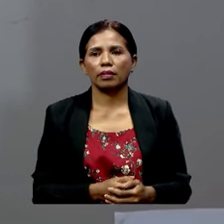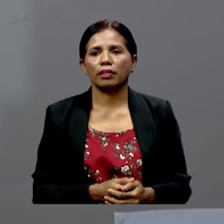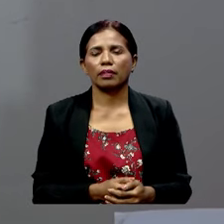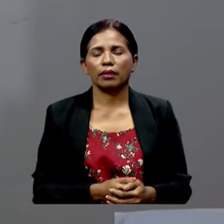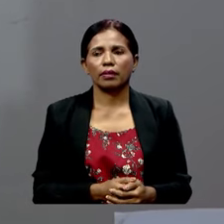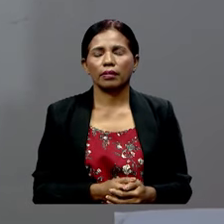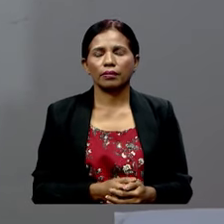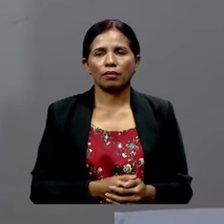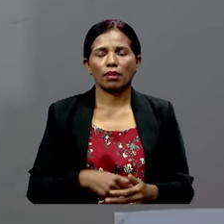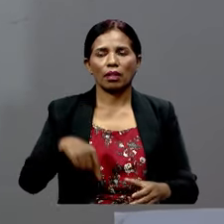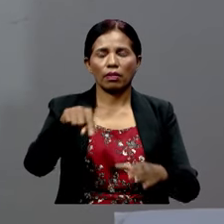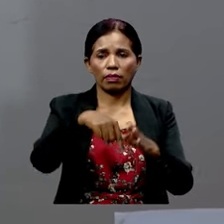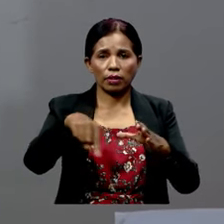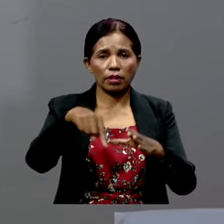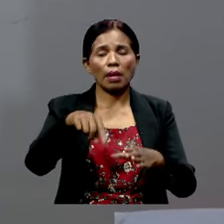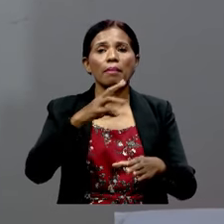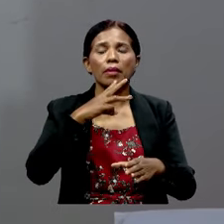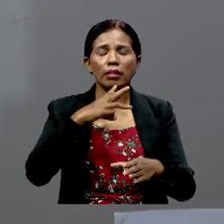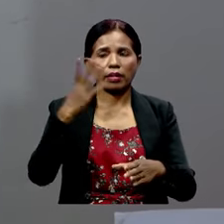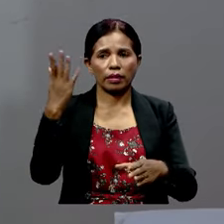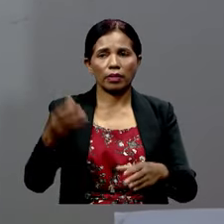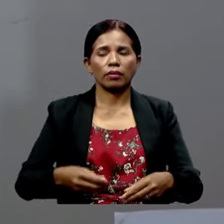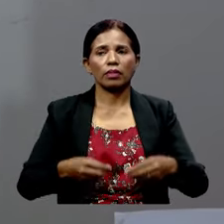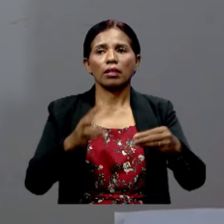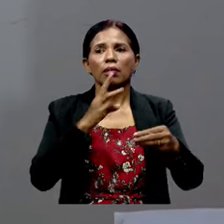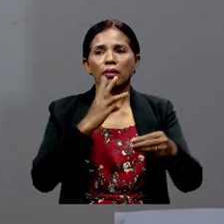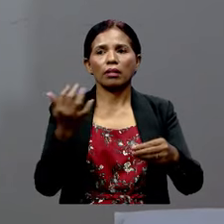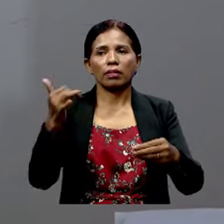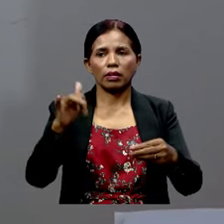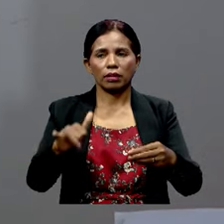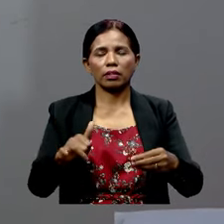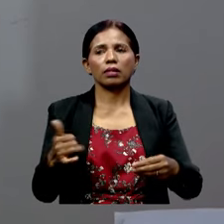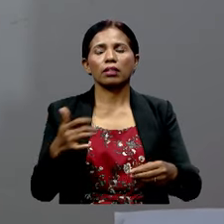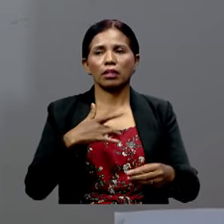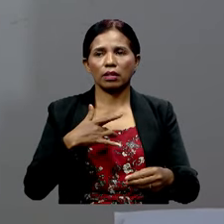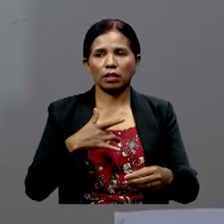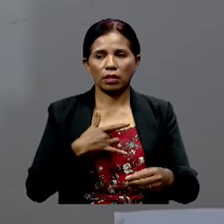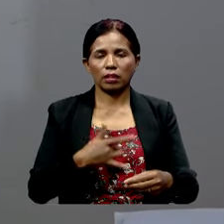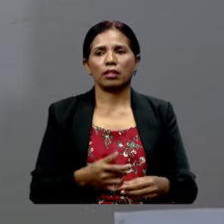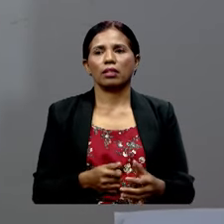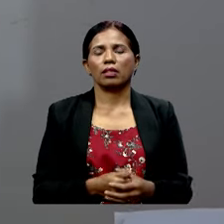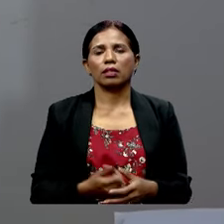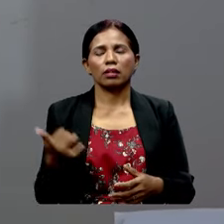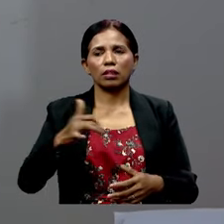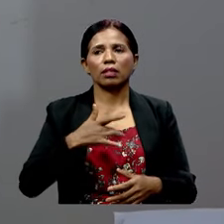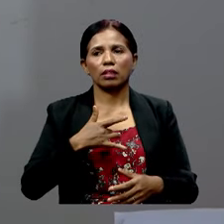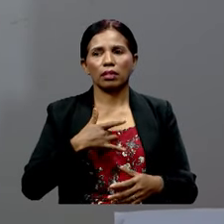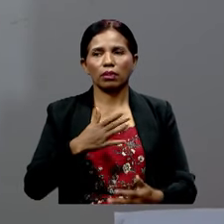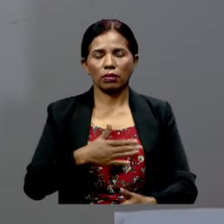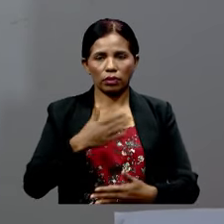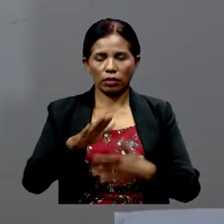bomba be ide na ba mota bomba ne fora fornece be basira sinti se sente que ataca, contente